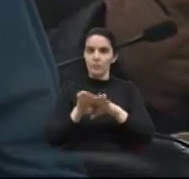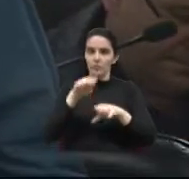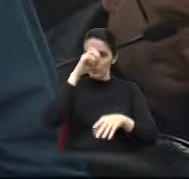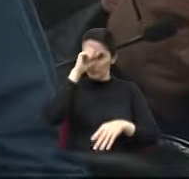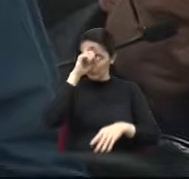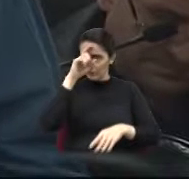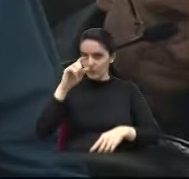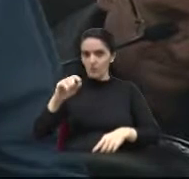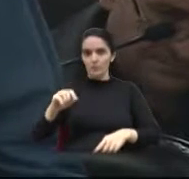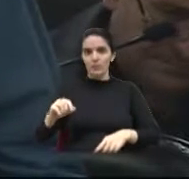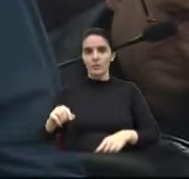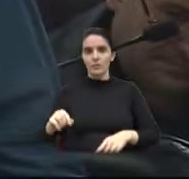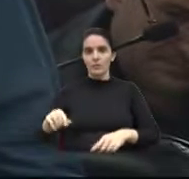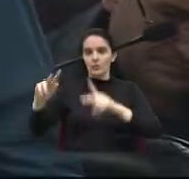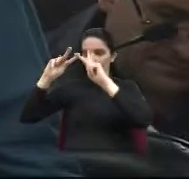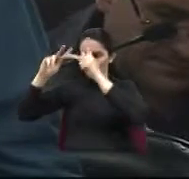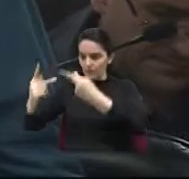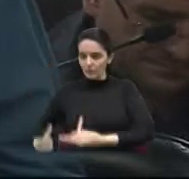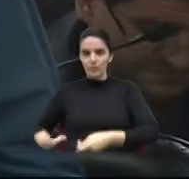as UBS e os